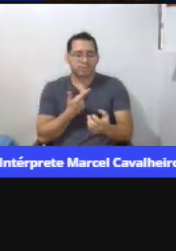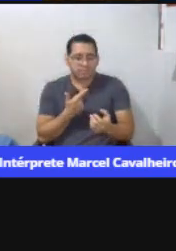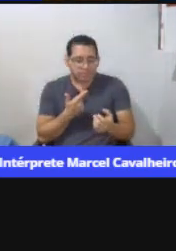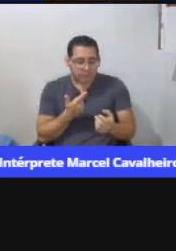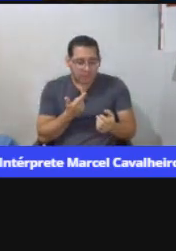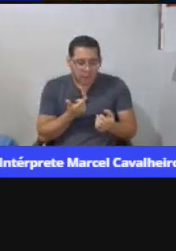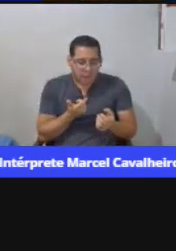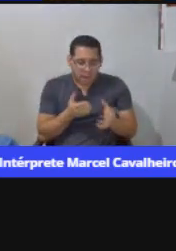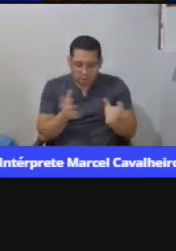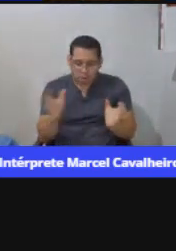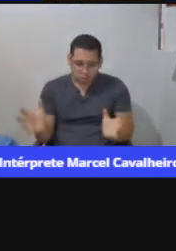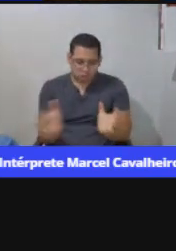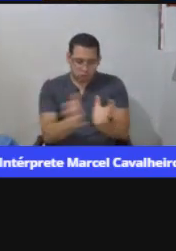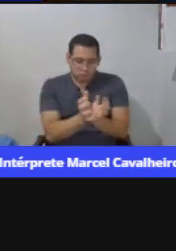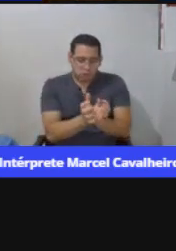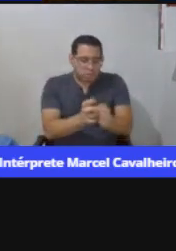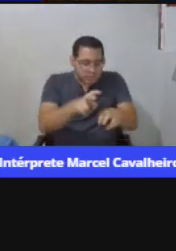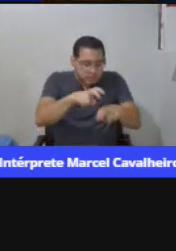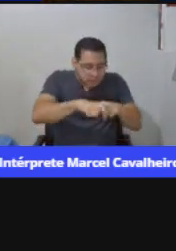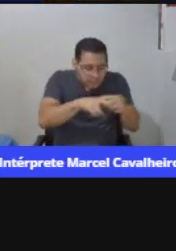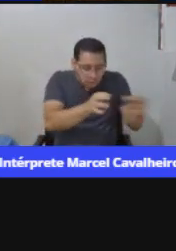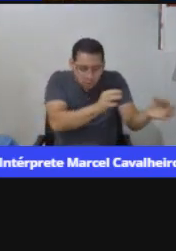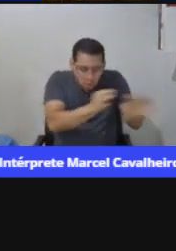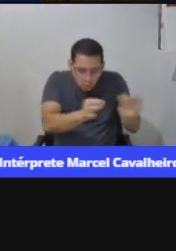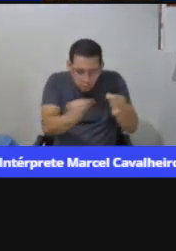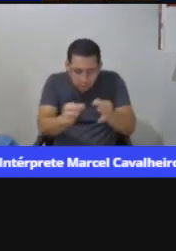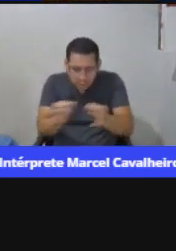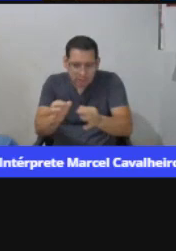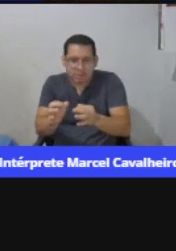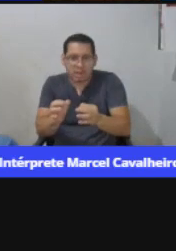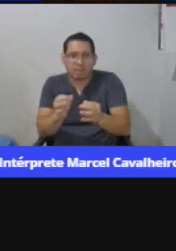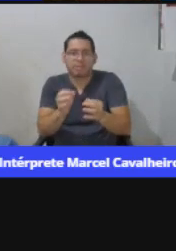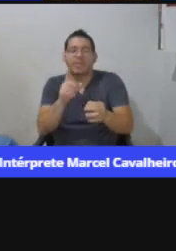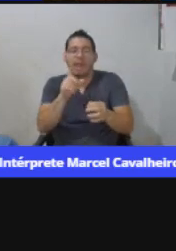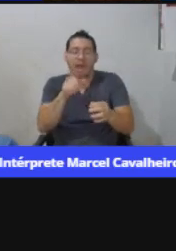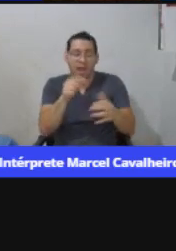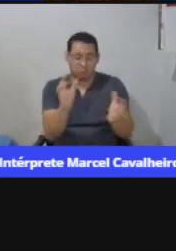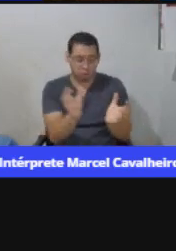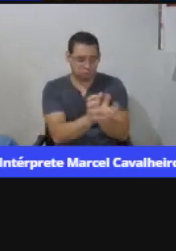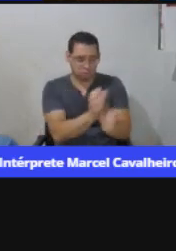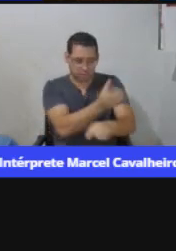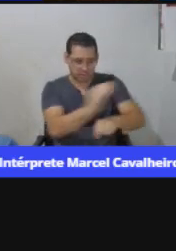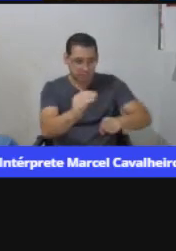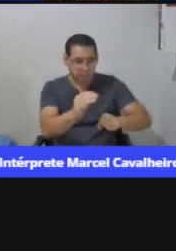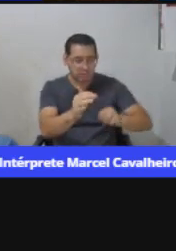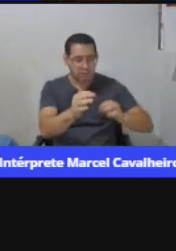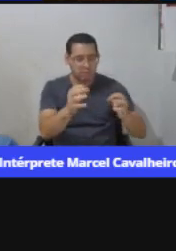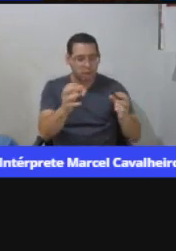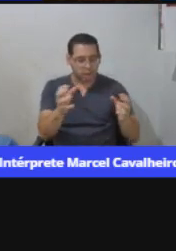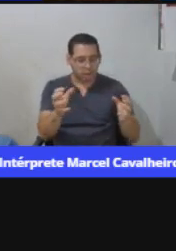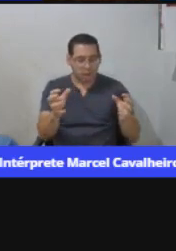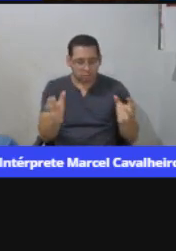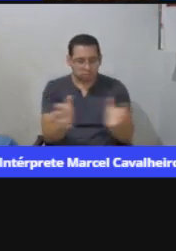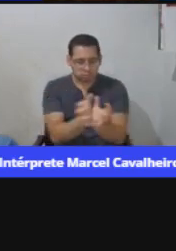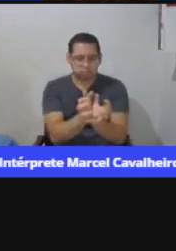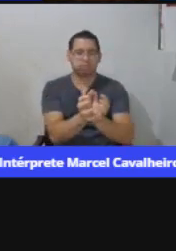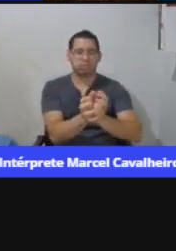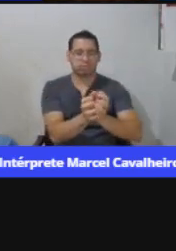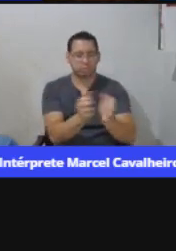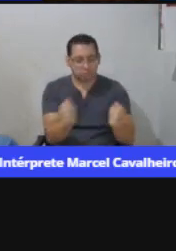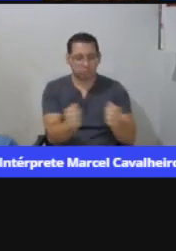equipe de ciências dos anos iniciais e dos anos finais se reuniu e elaborou o referencial